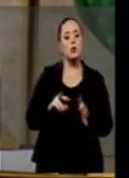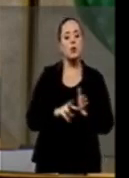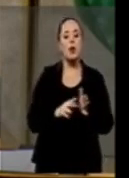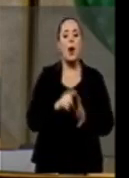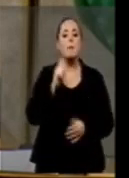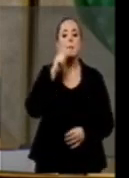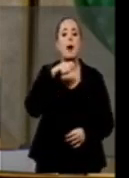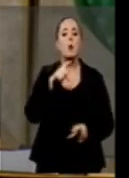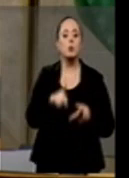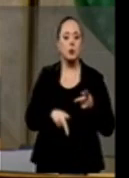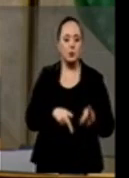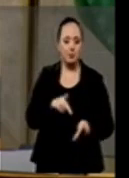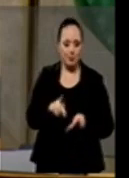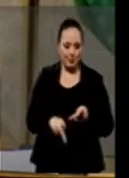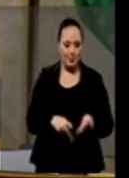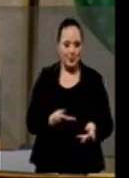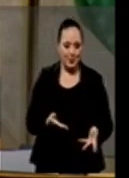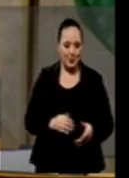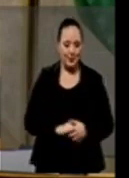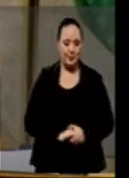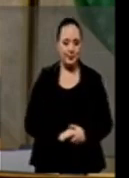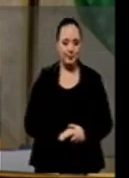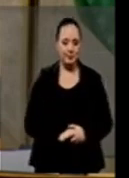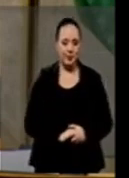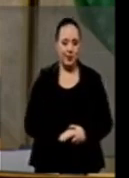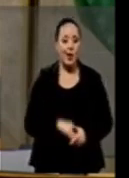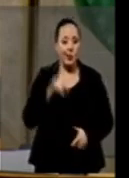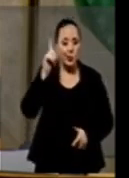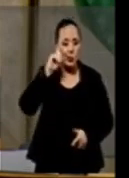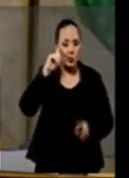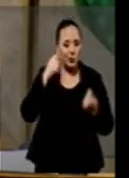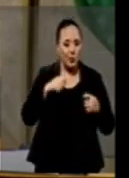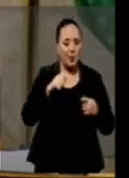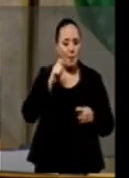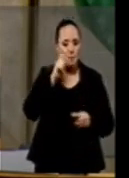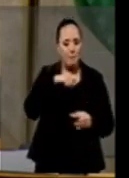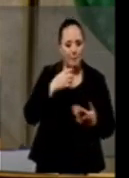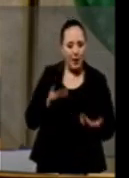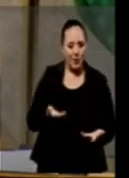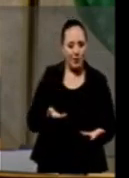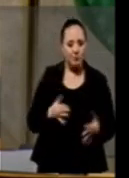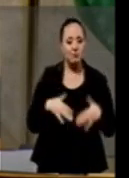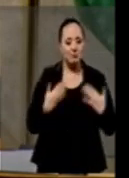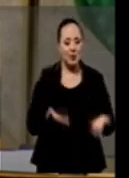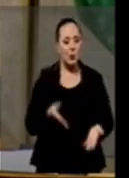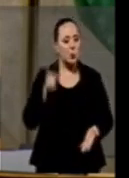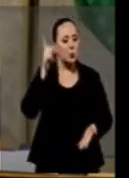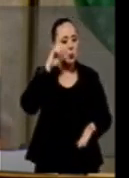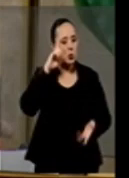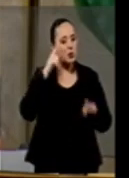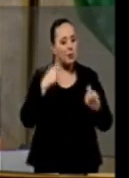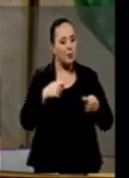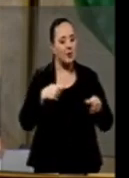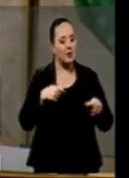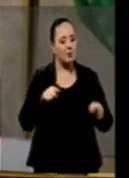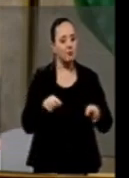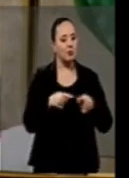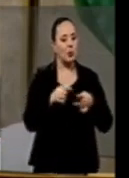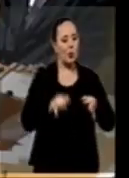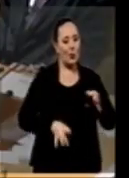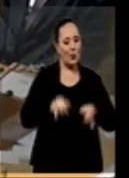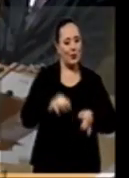povo como é necessário o pão diário é necessária a justiça diária não faltando